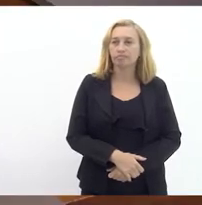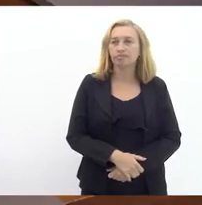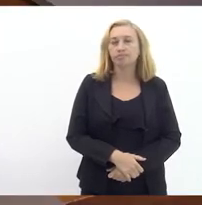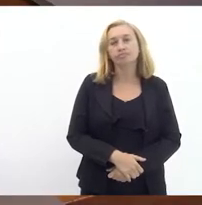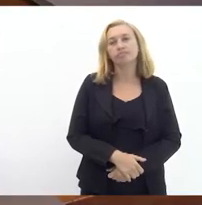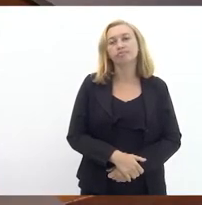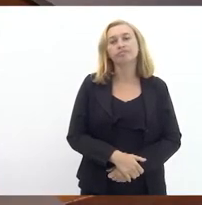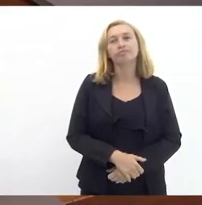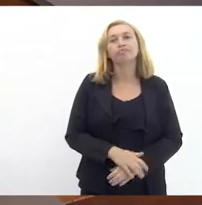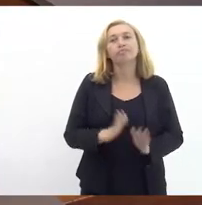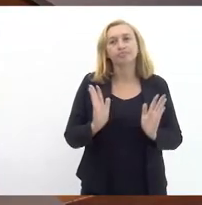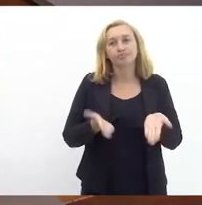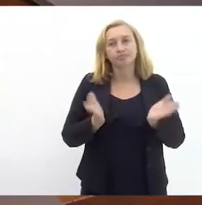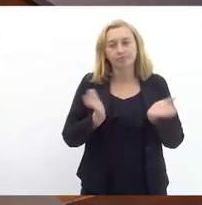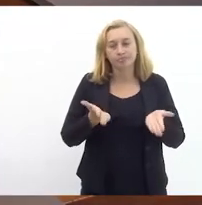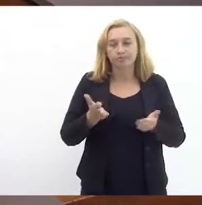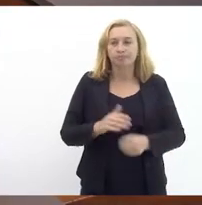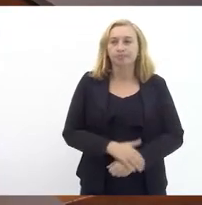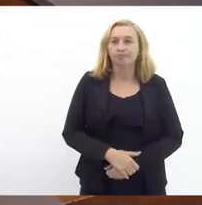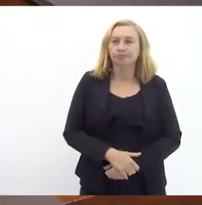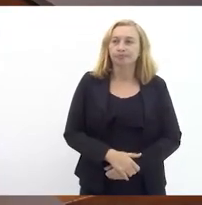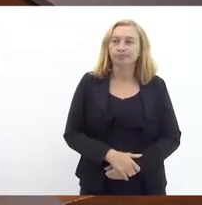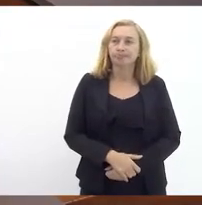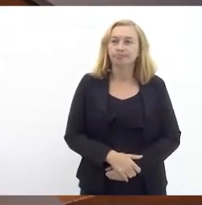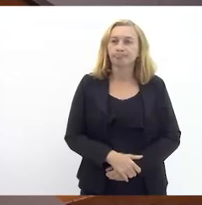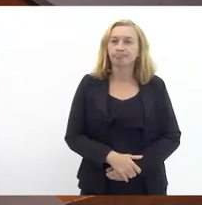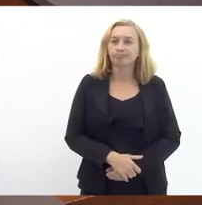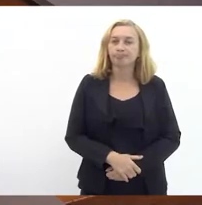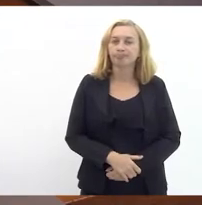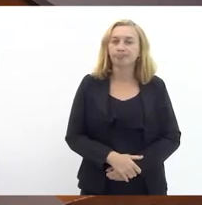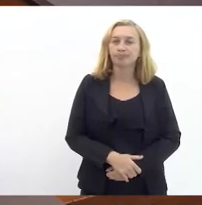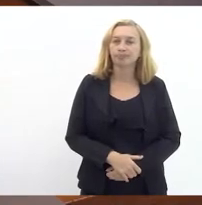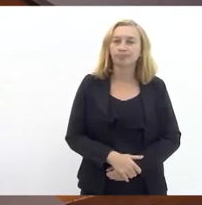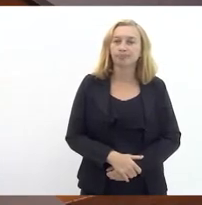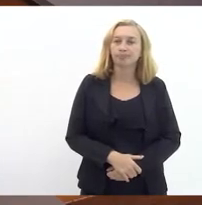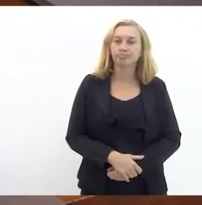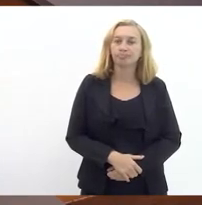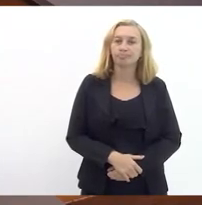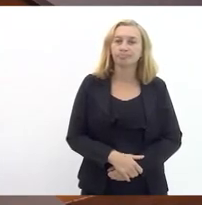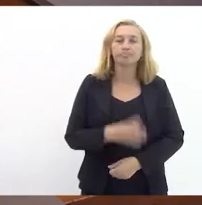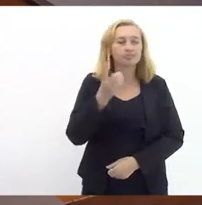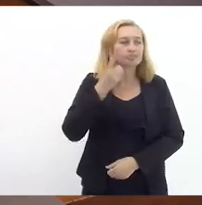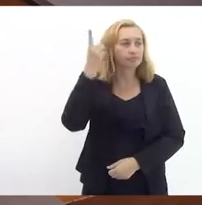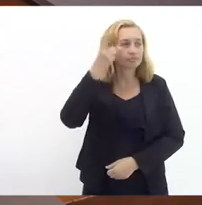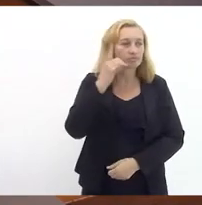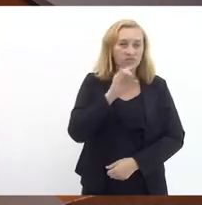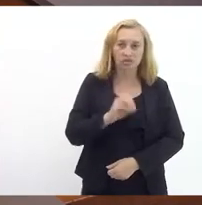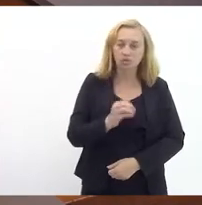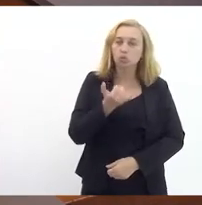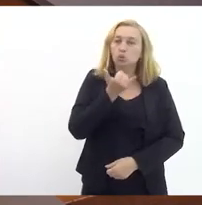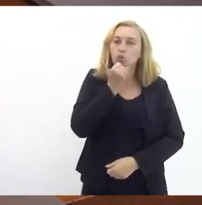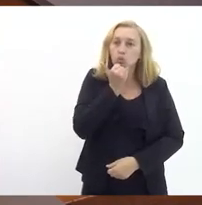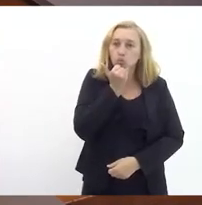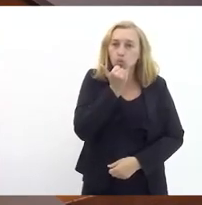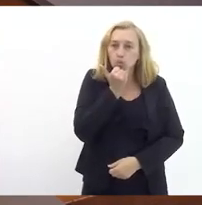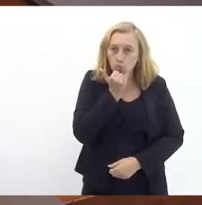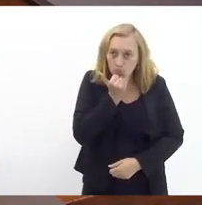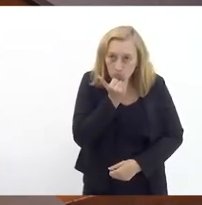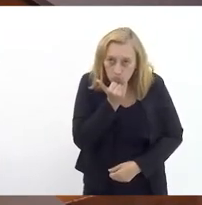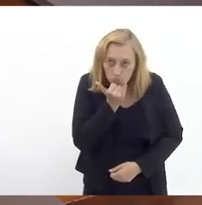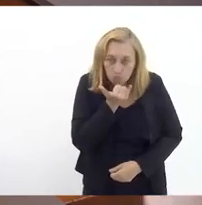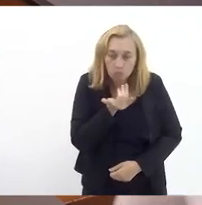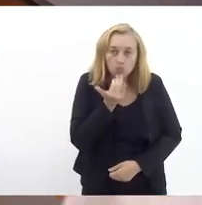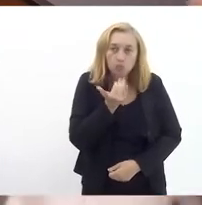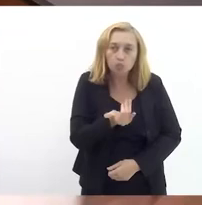Vamos ouvir agora, né, o nosso deputado Dionísio Lins. Peço desculpa, Vossa Excelência.